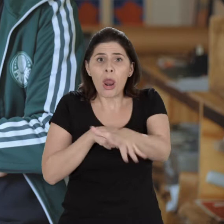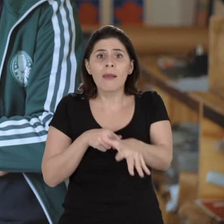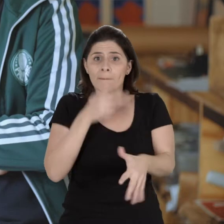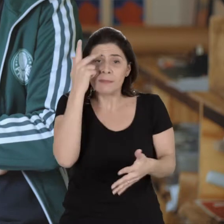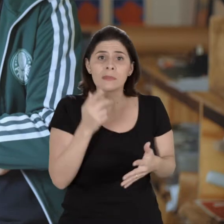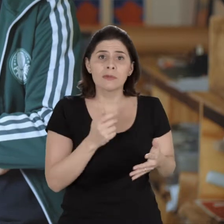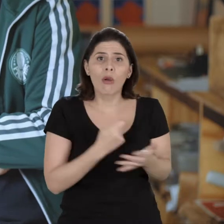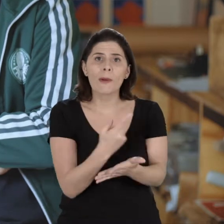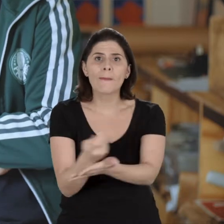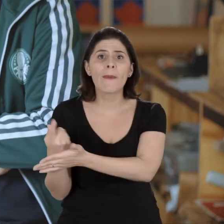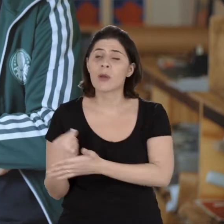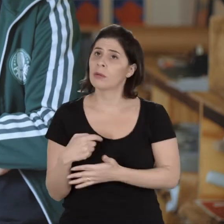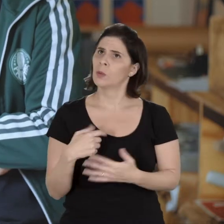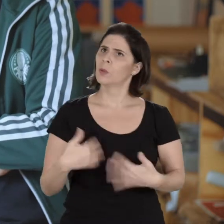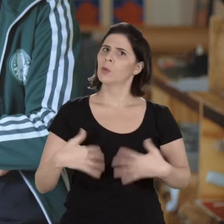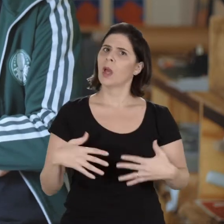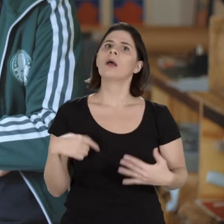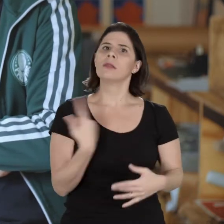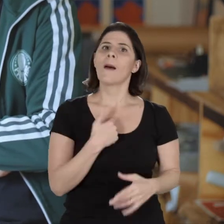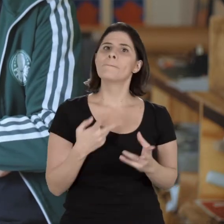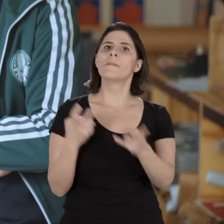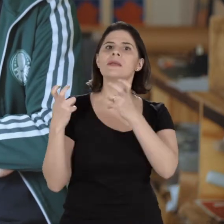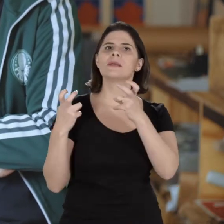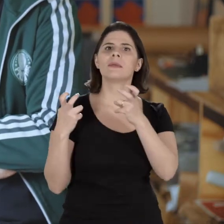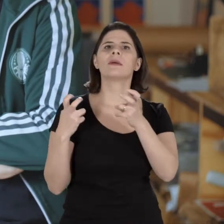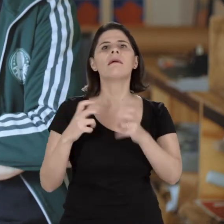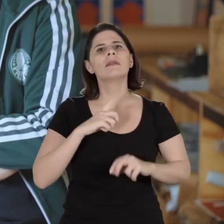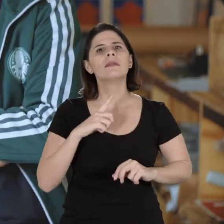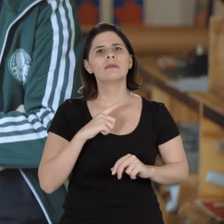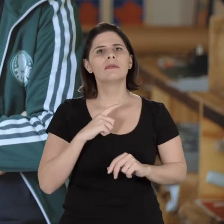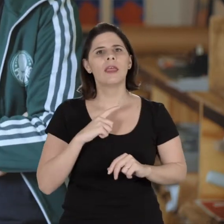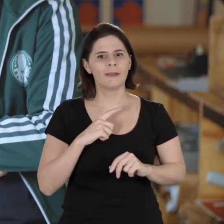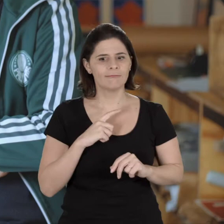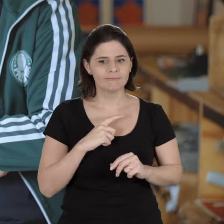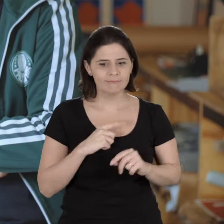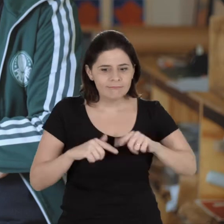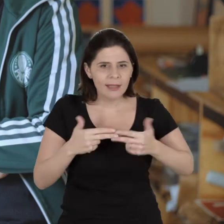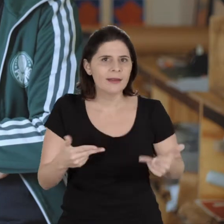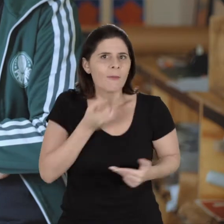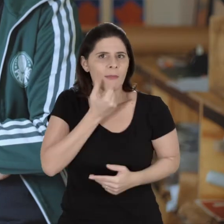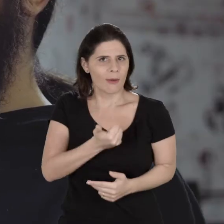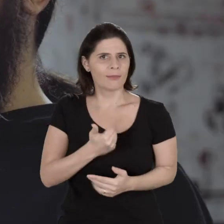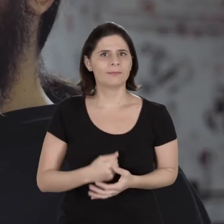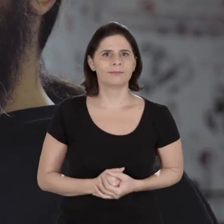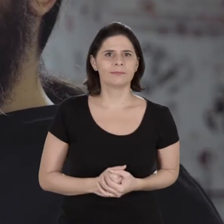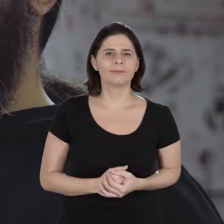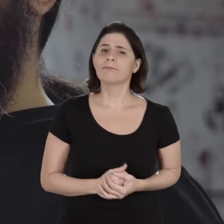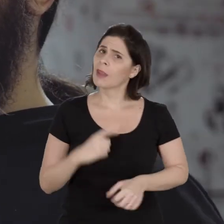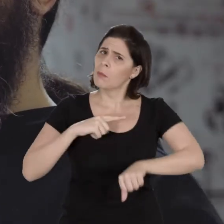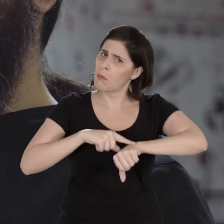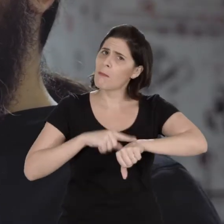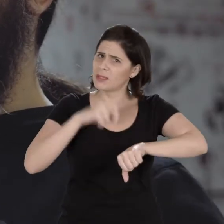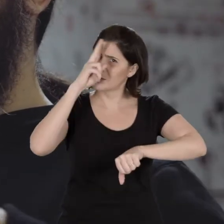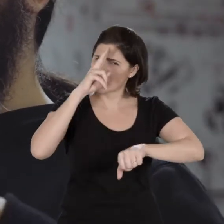levou. Então foi aí que eu acho que foi o pontapé inicial que a gente percebeu que a gente tinha alguma coisa na mão. Tem esses momentos na história